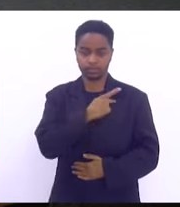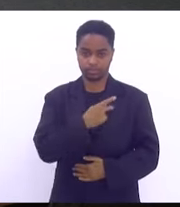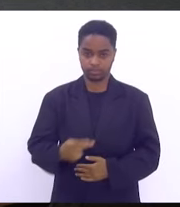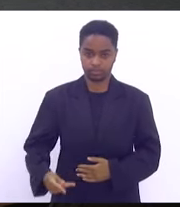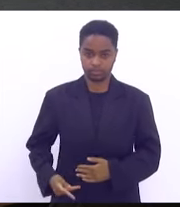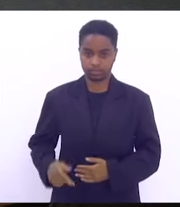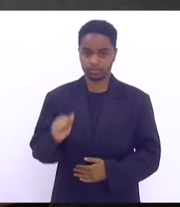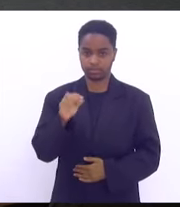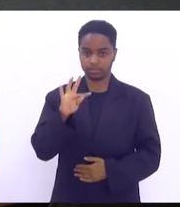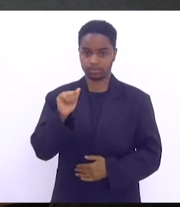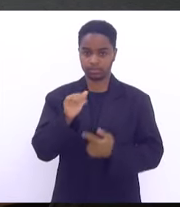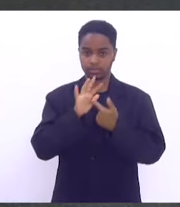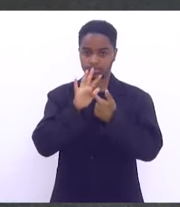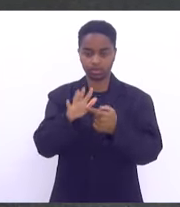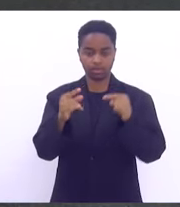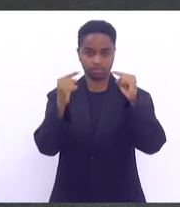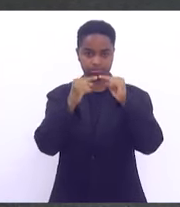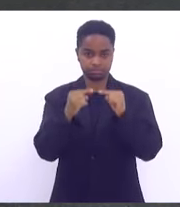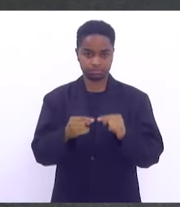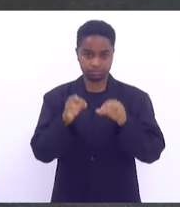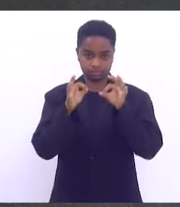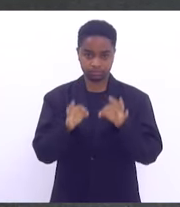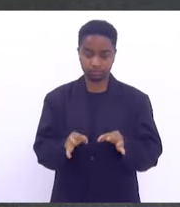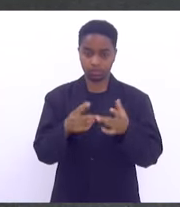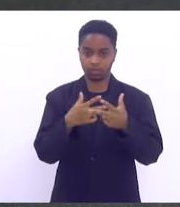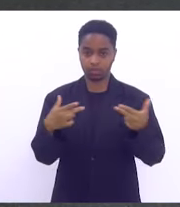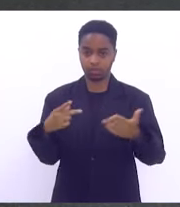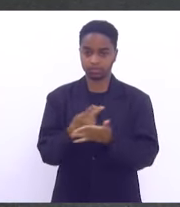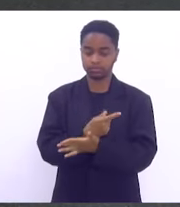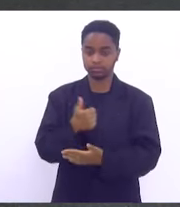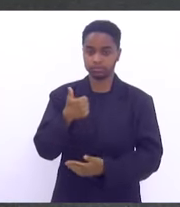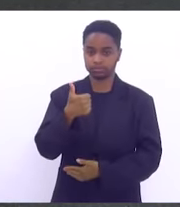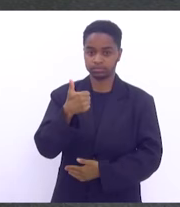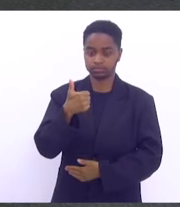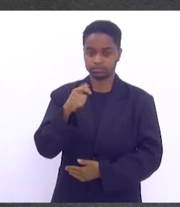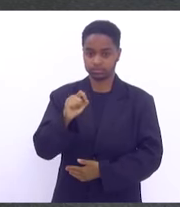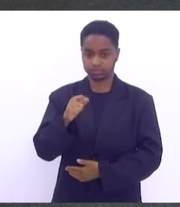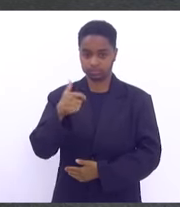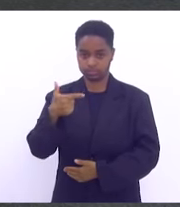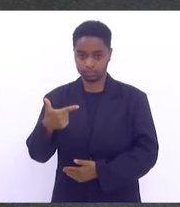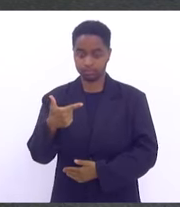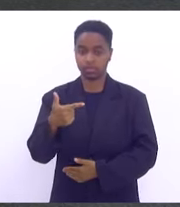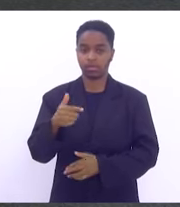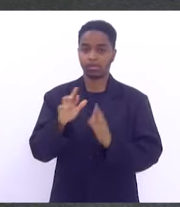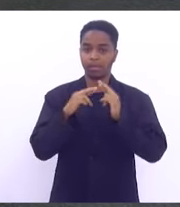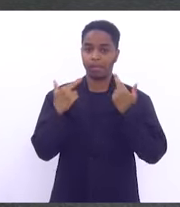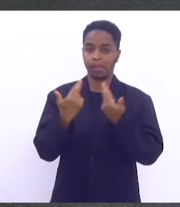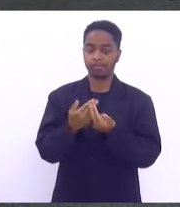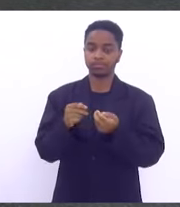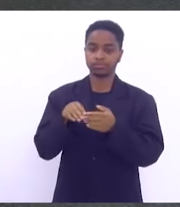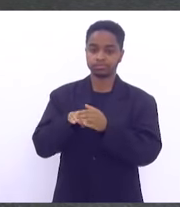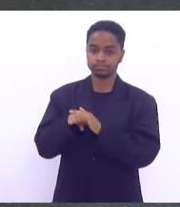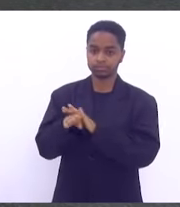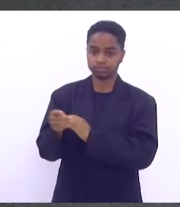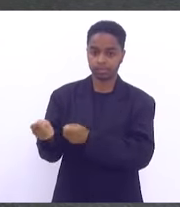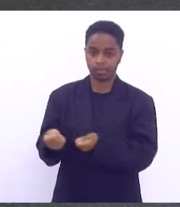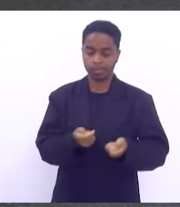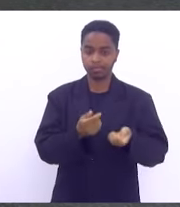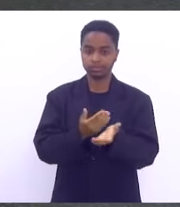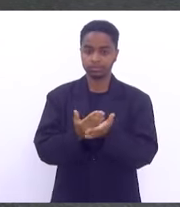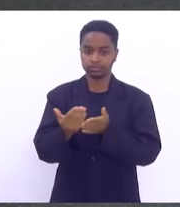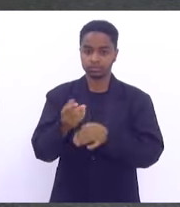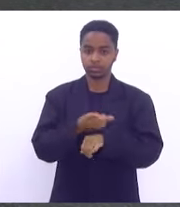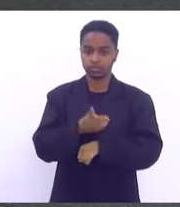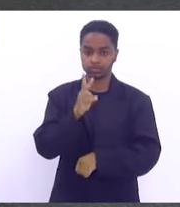a ata reflete com exatidão o ocorrido na 102ª sessão ordinária, iniciada às 14 horas e encerrada às 16 horas e